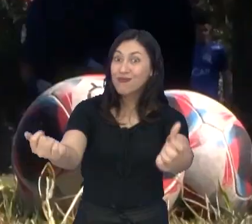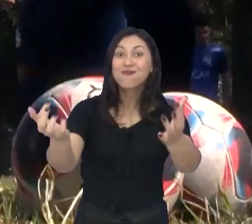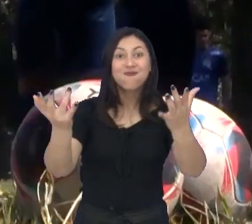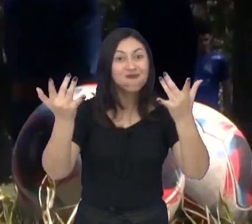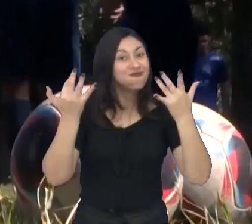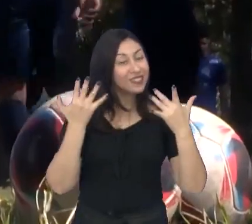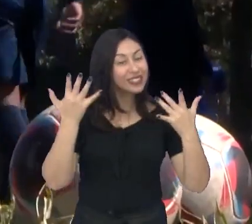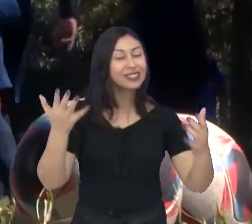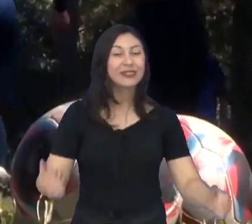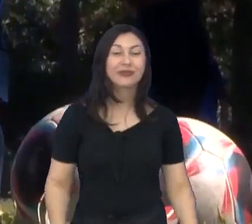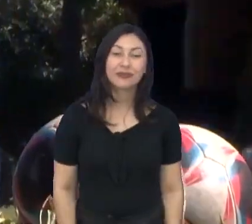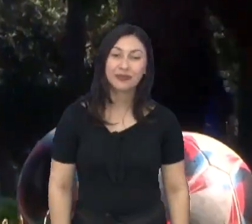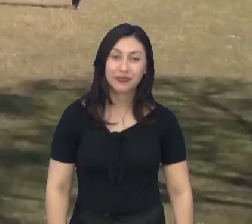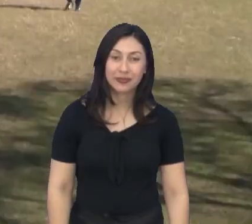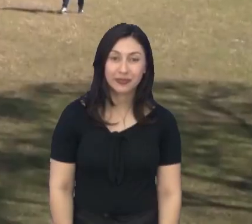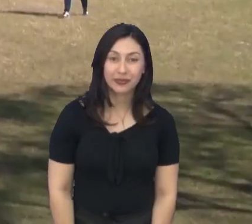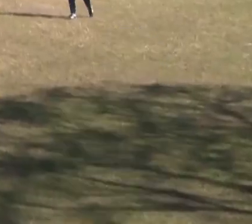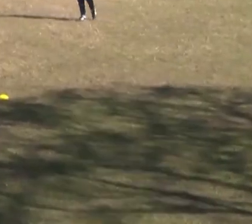Martins.